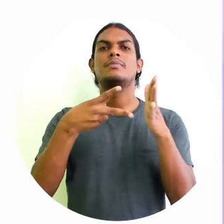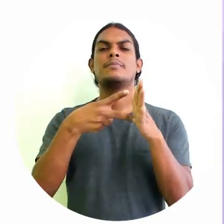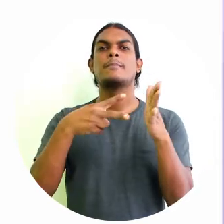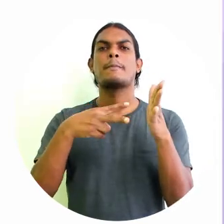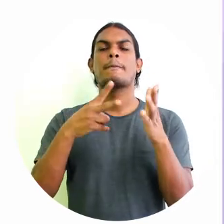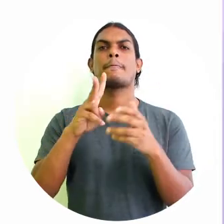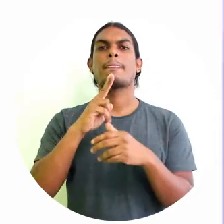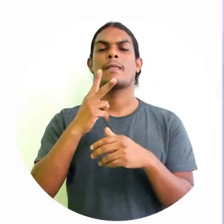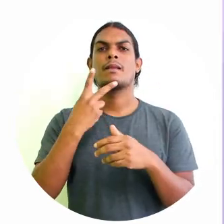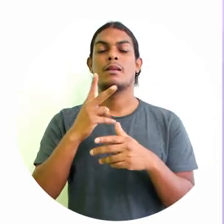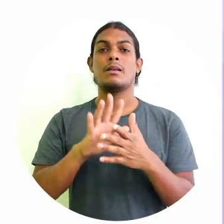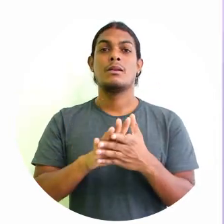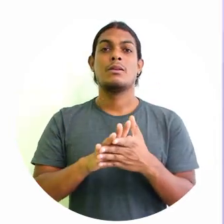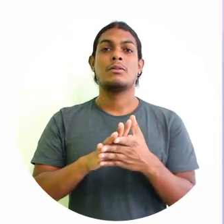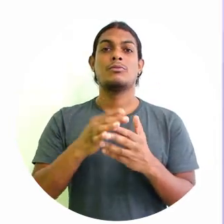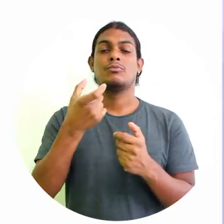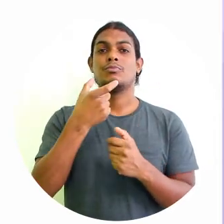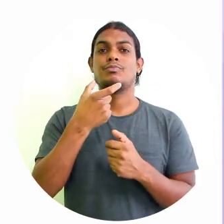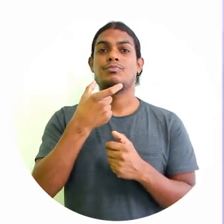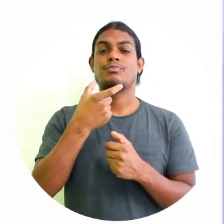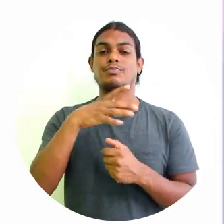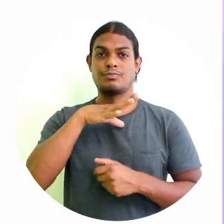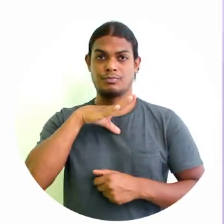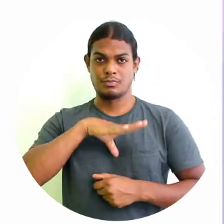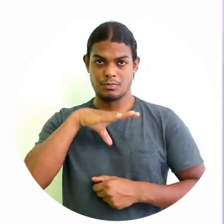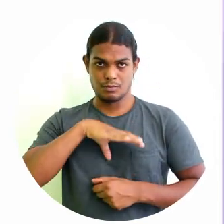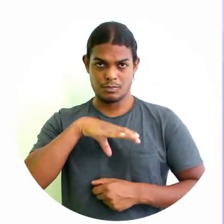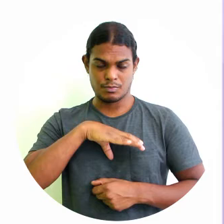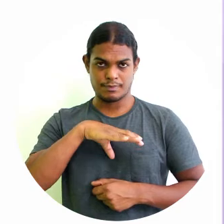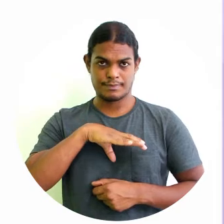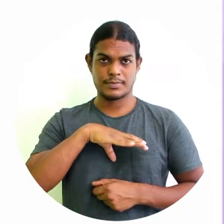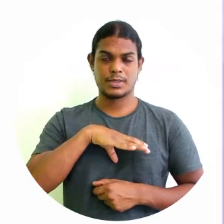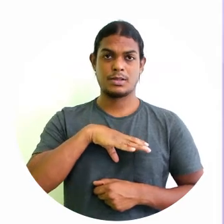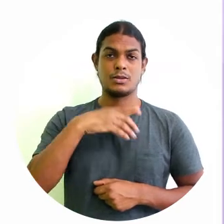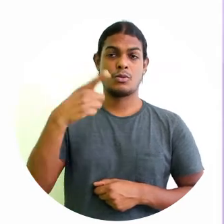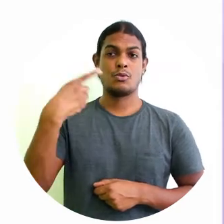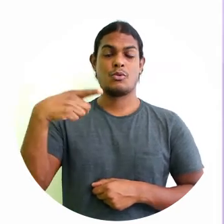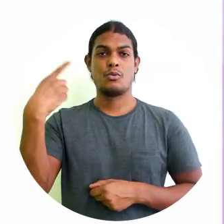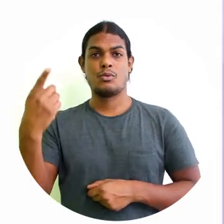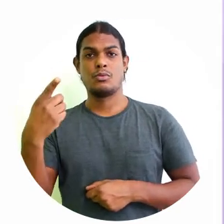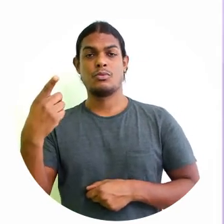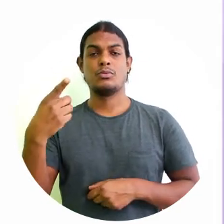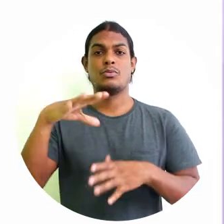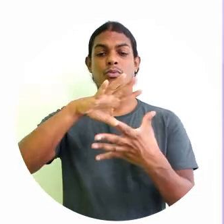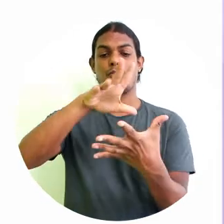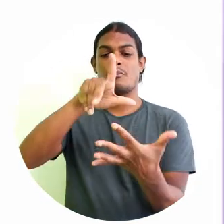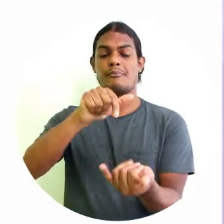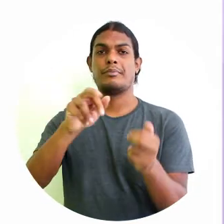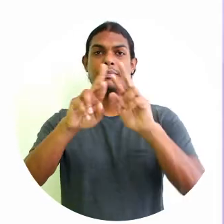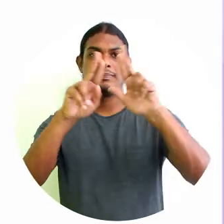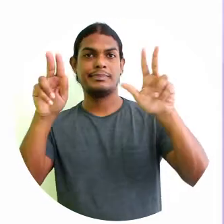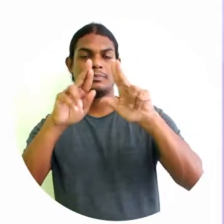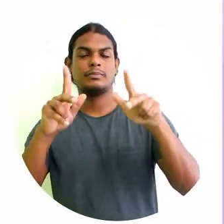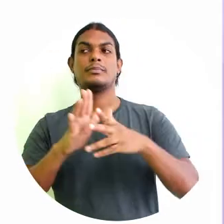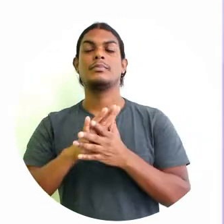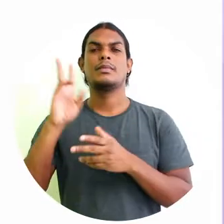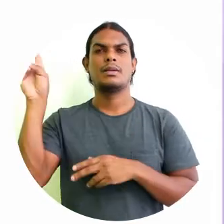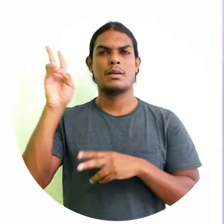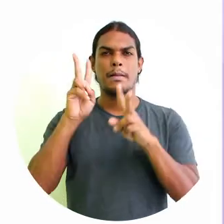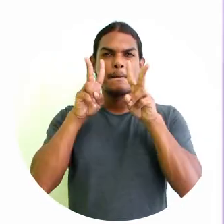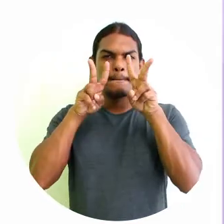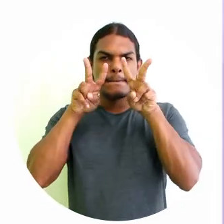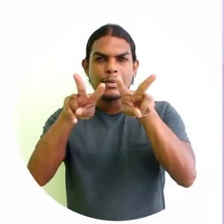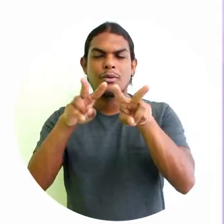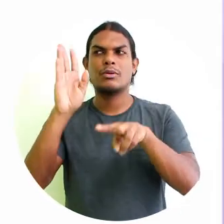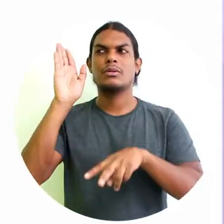observando apenas essa parte do fundo e a lateral esquerda, esqueça as outras partes. Foque no fundo e na